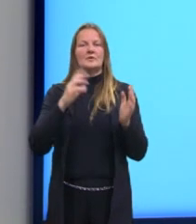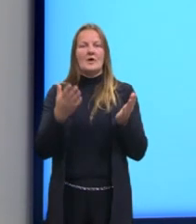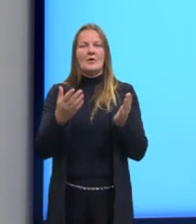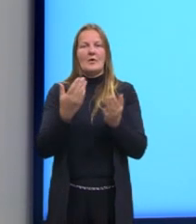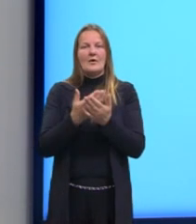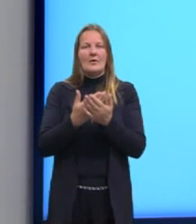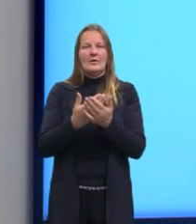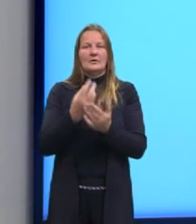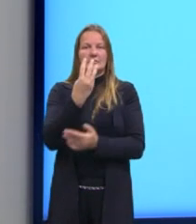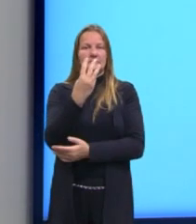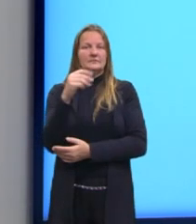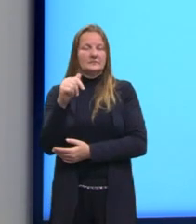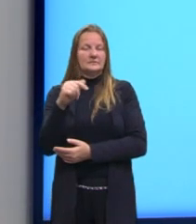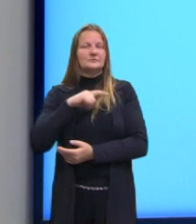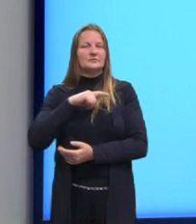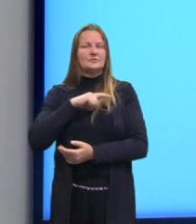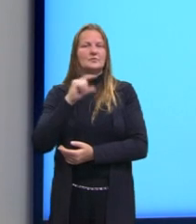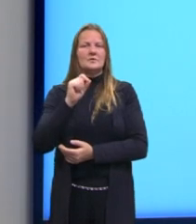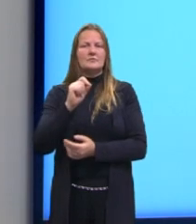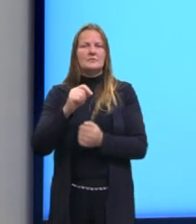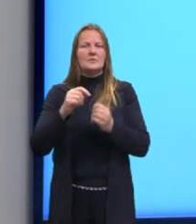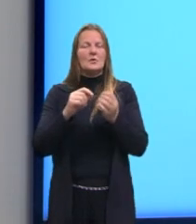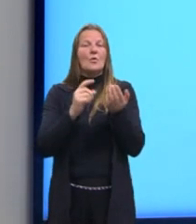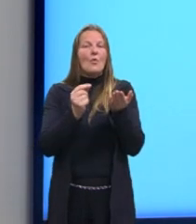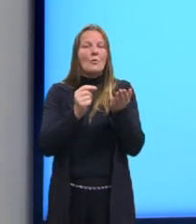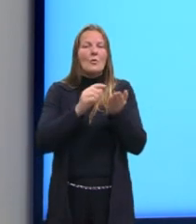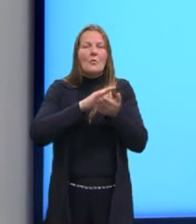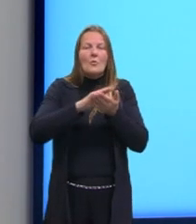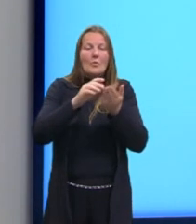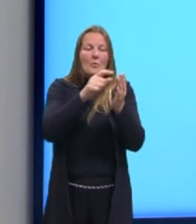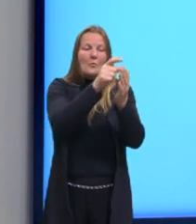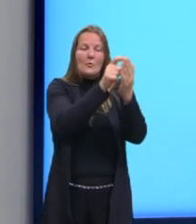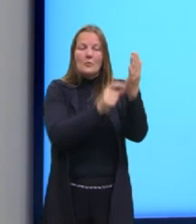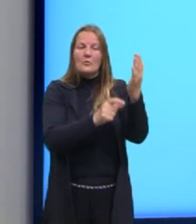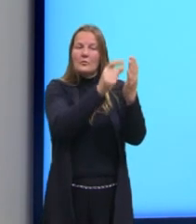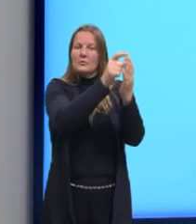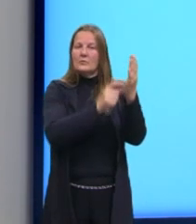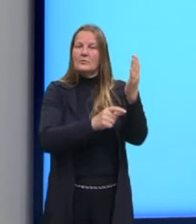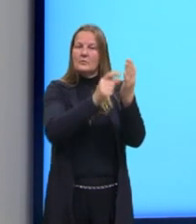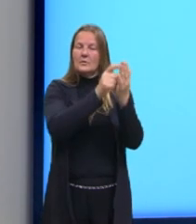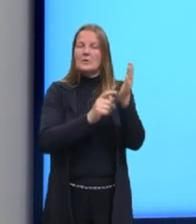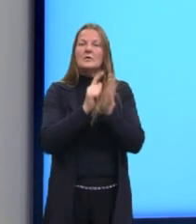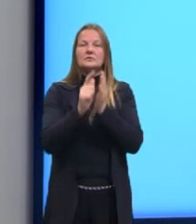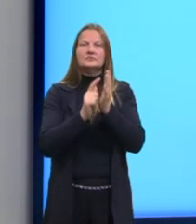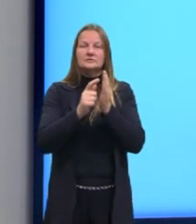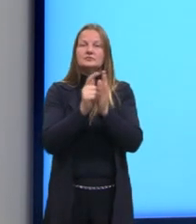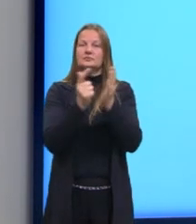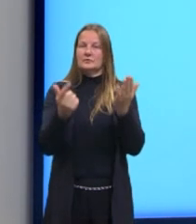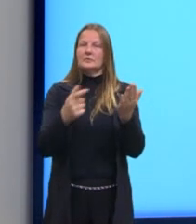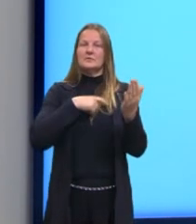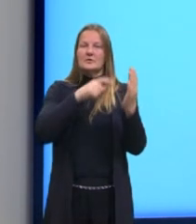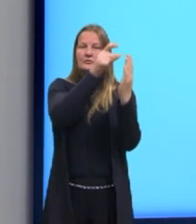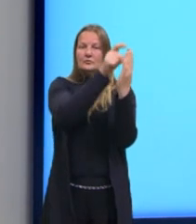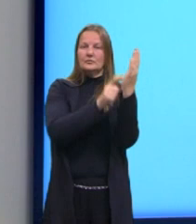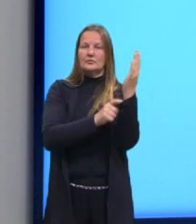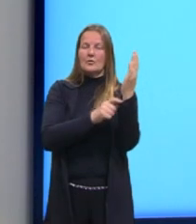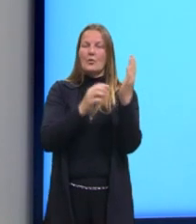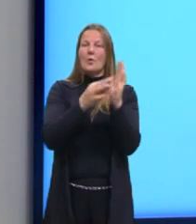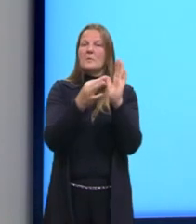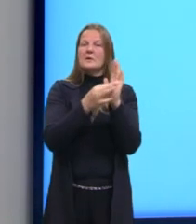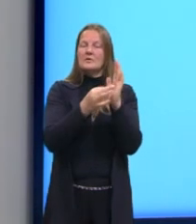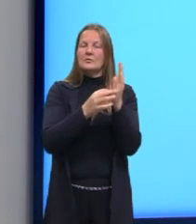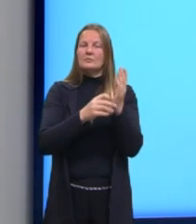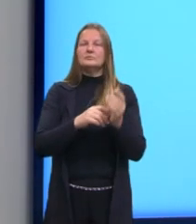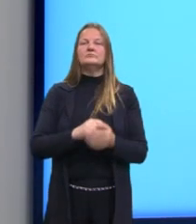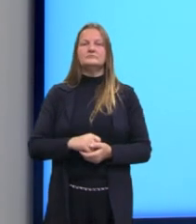na nossa aula 37, a gente vai falar sobre um desses gêneros da esfera jornalística, que é o nosso artigo de